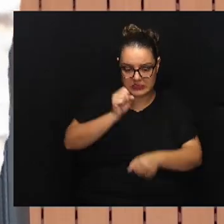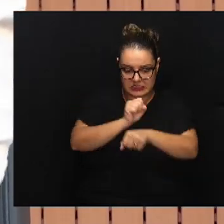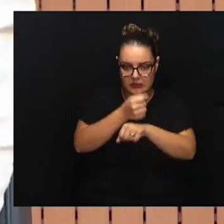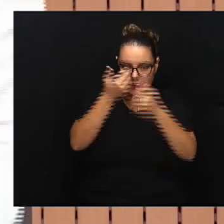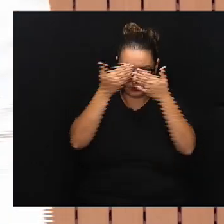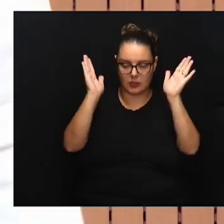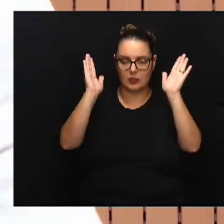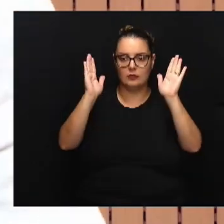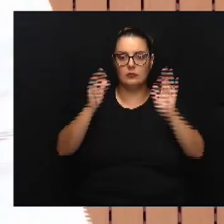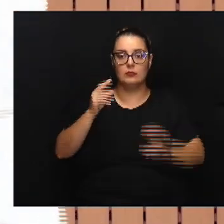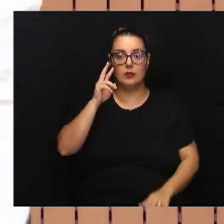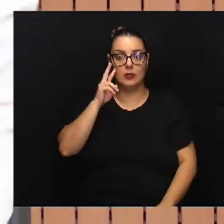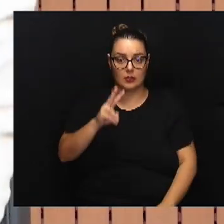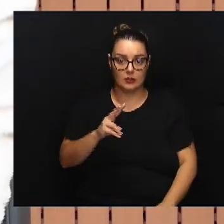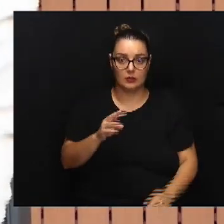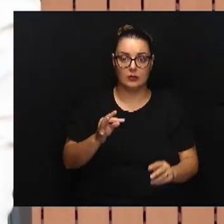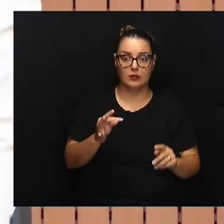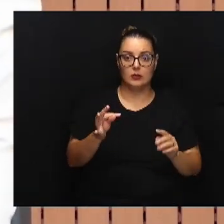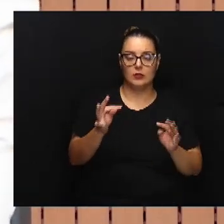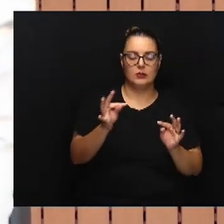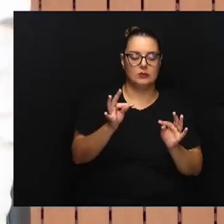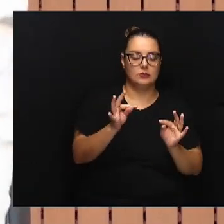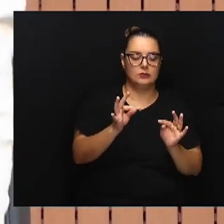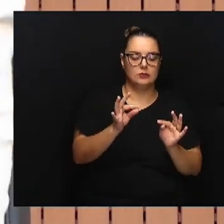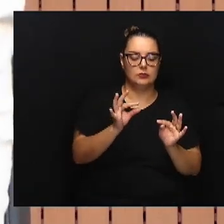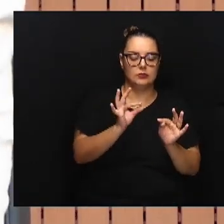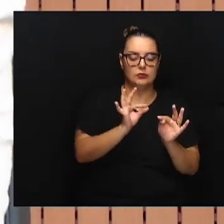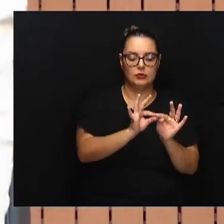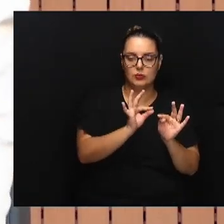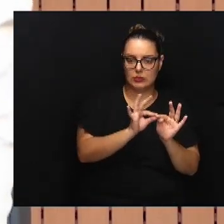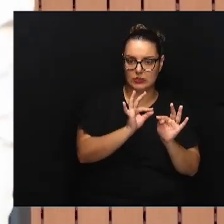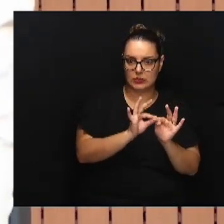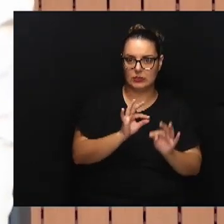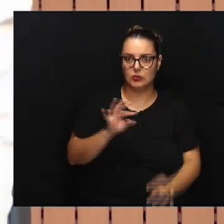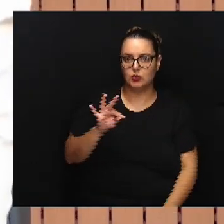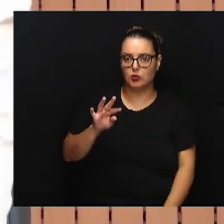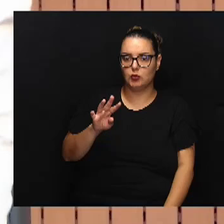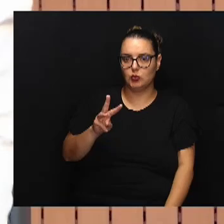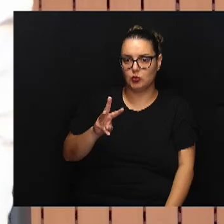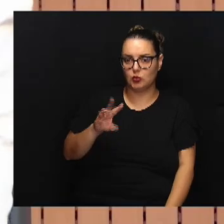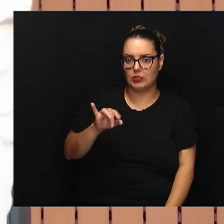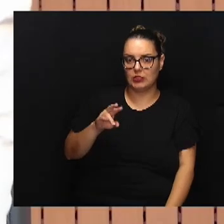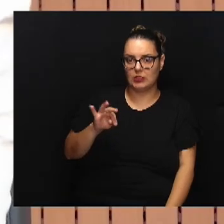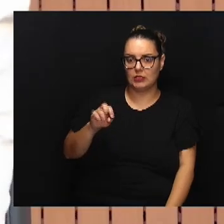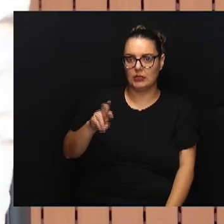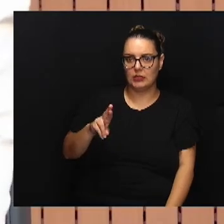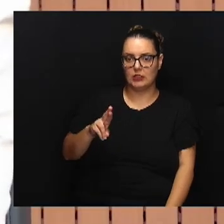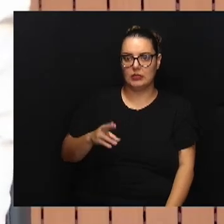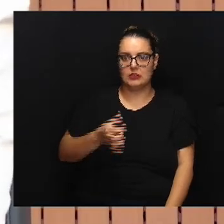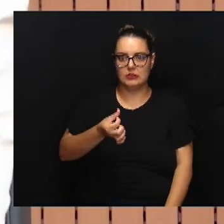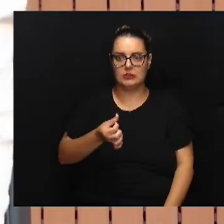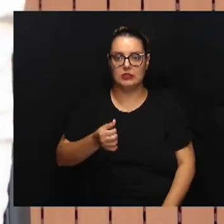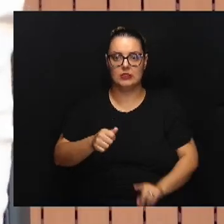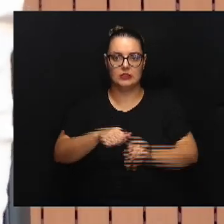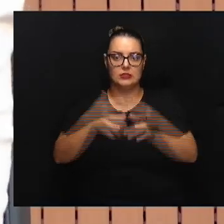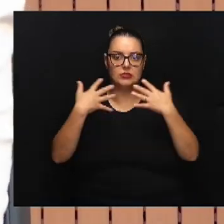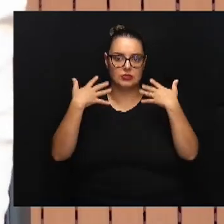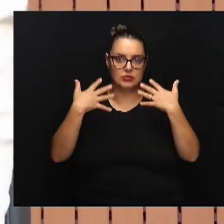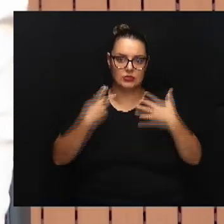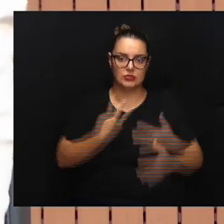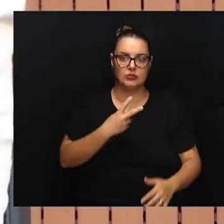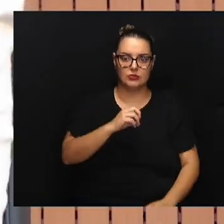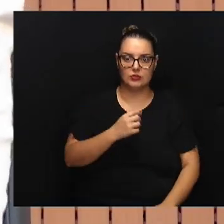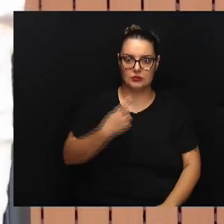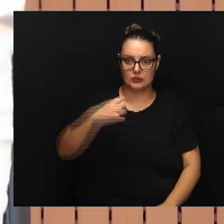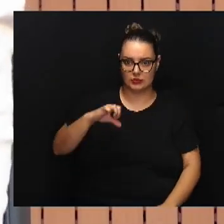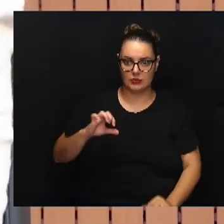olhar no Twitter do ex-presidente, do dia 2 de janeiro de 2019, que vocês vão localizar essa comemoração,